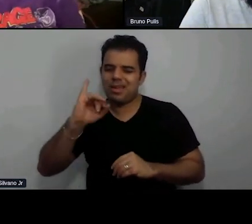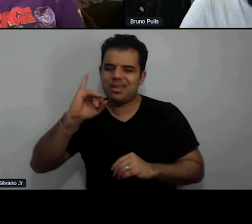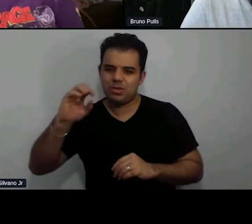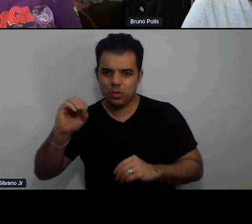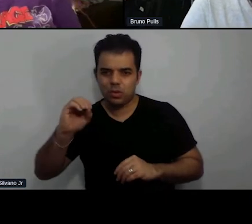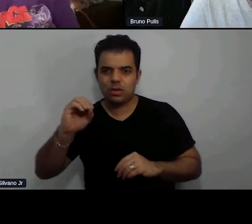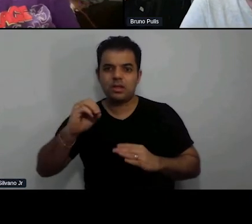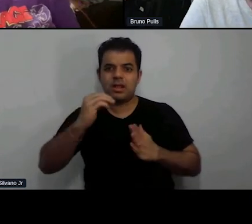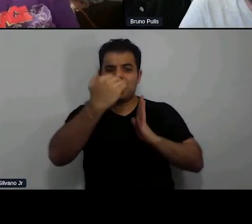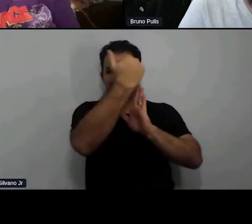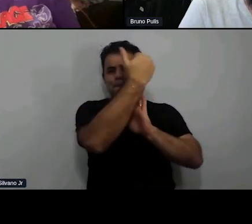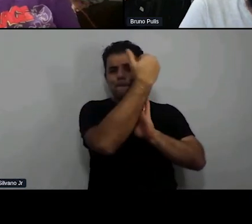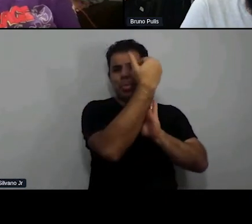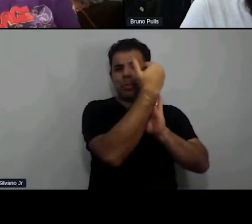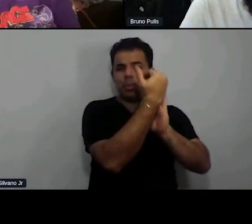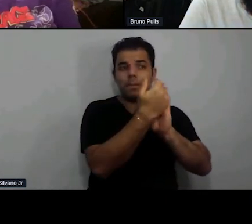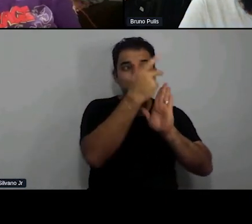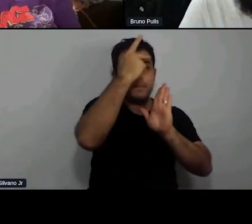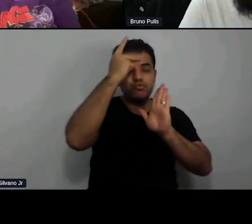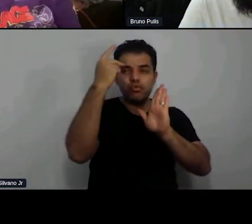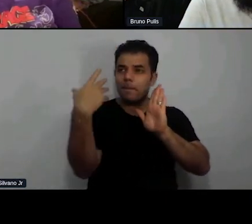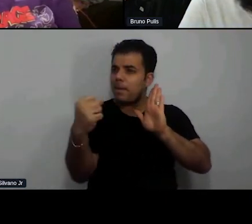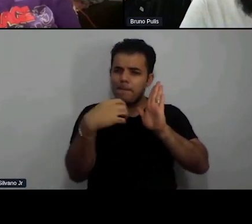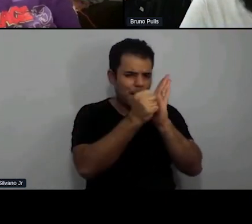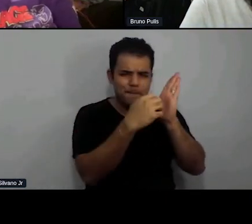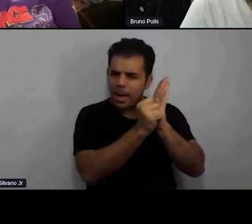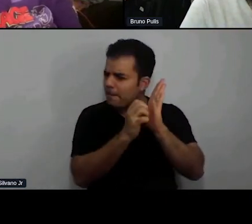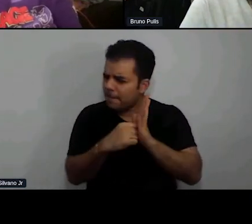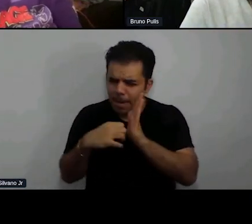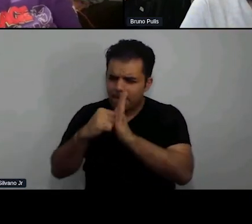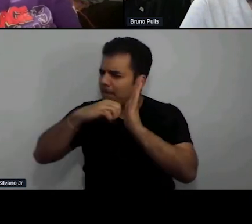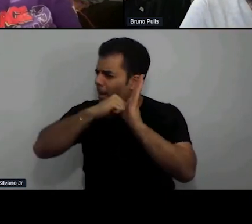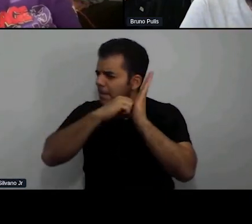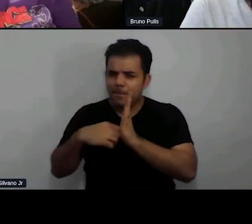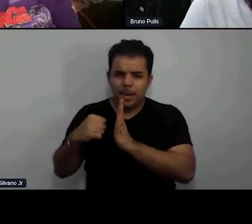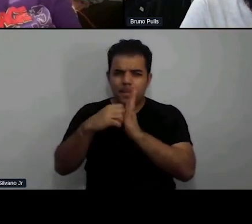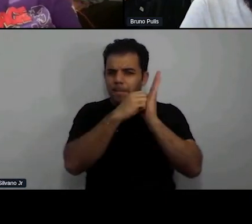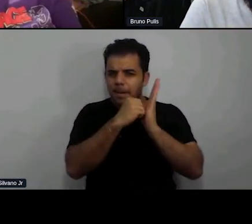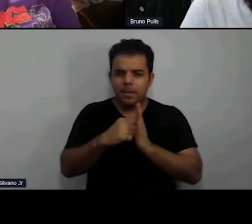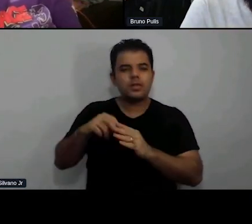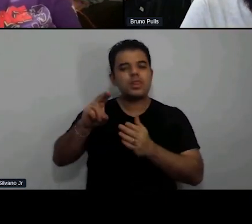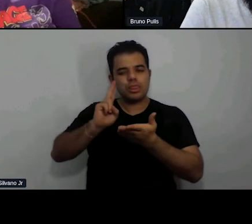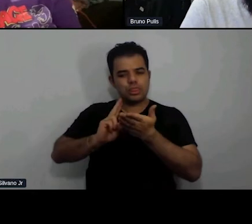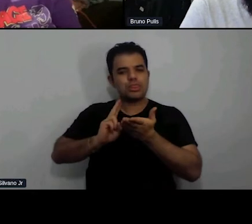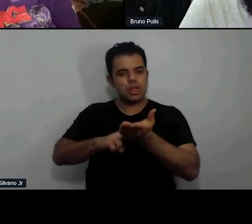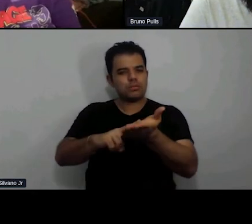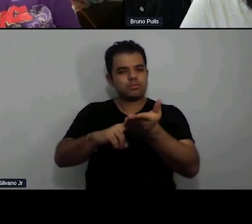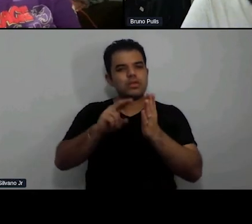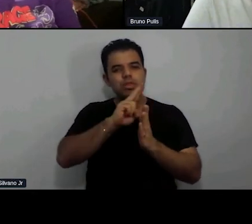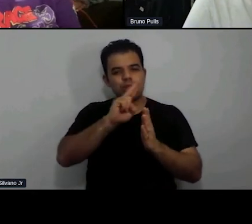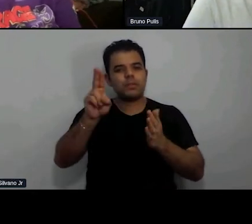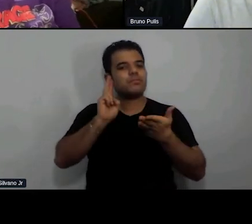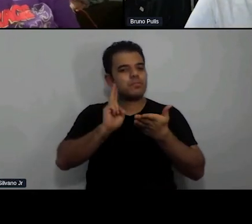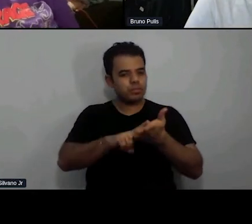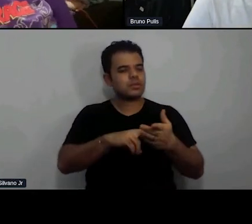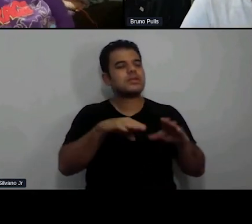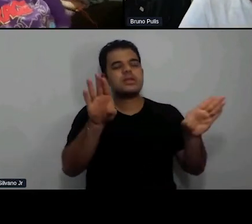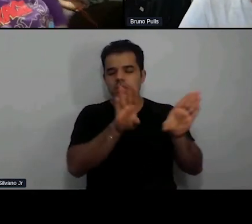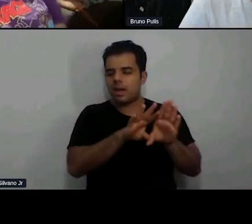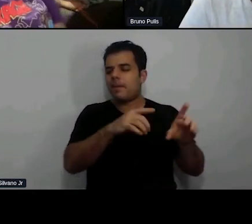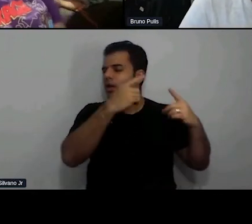é um manifesto contra essas ferramentas, e o meu nomezinho está lá. Mandei lá e meu nomezinho está lá também. Mandei aqui no chat para o pessoal o